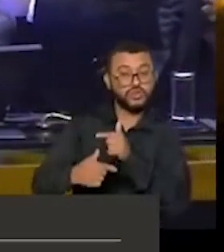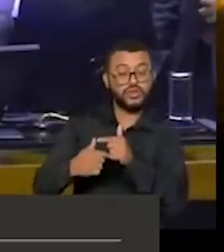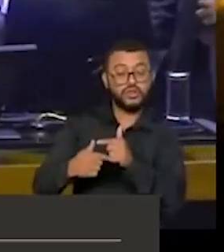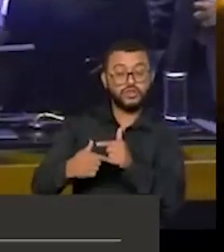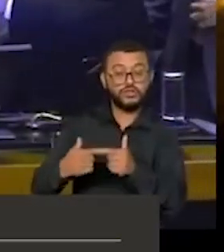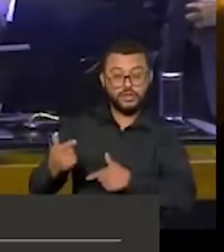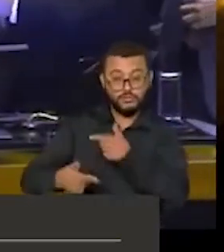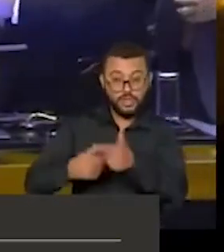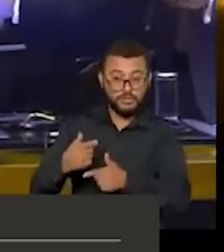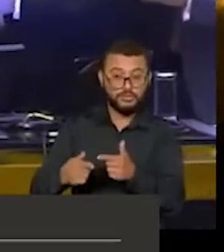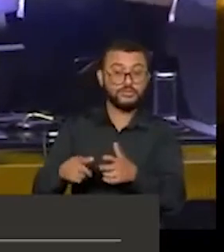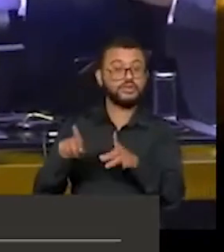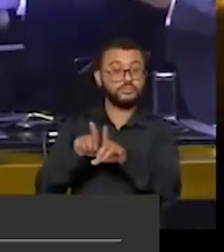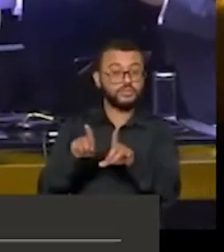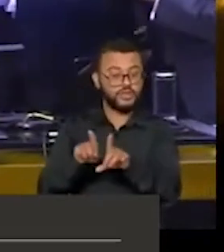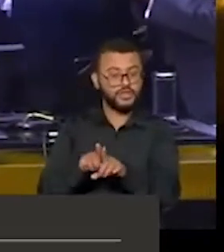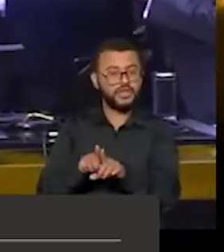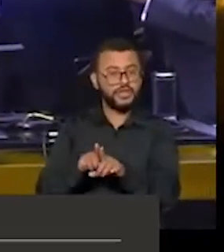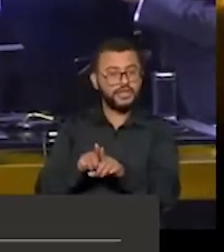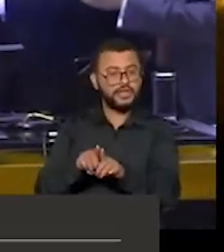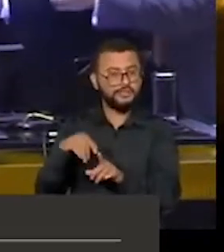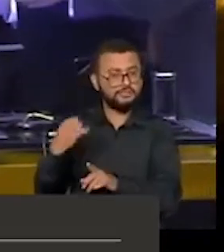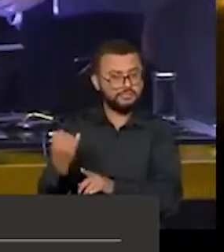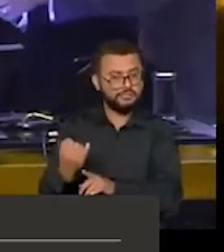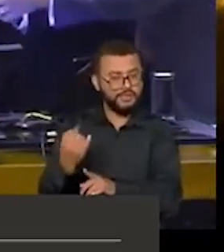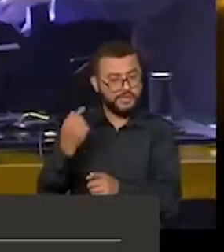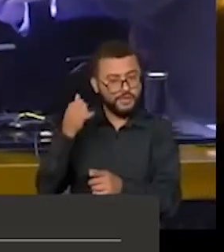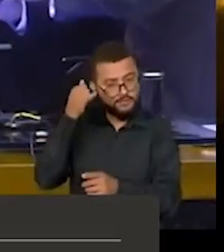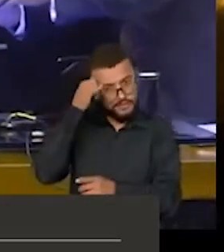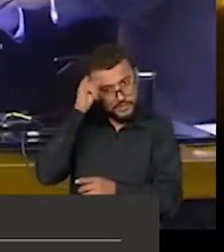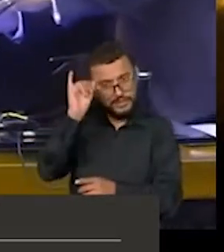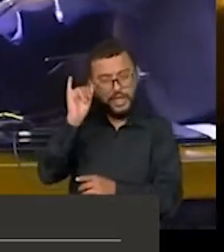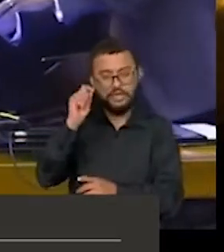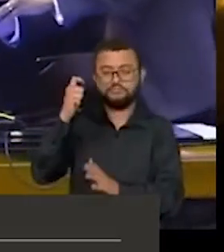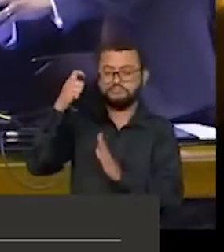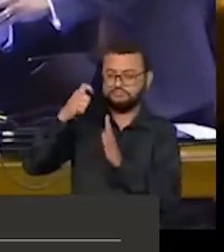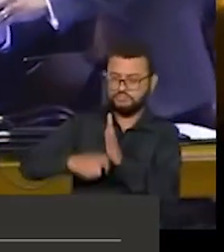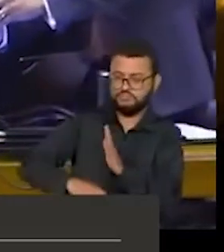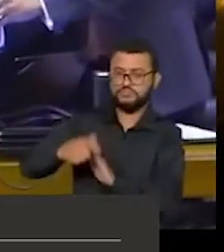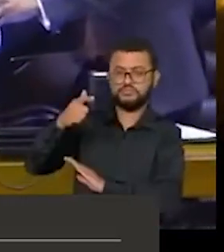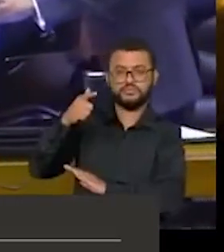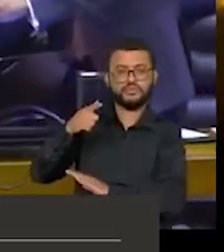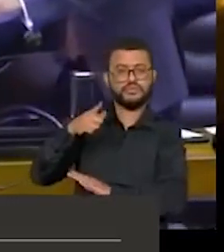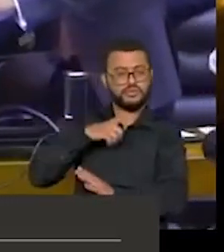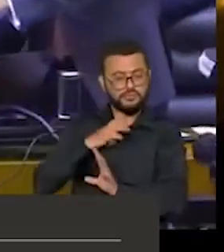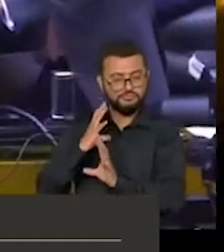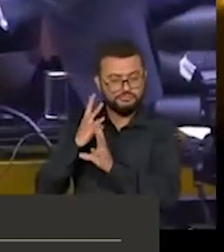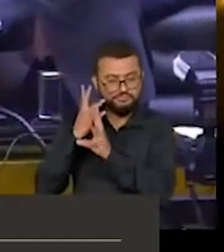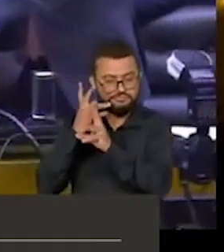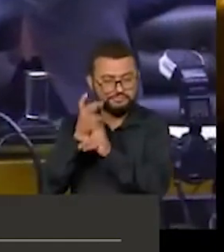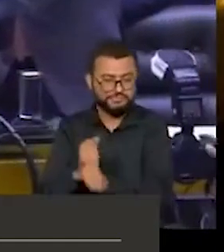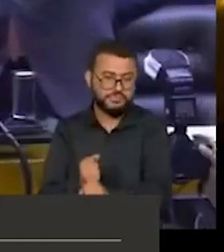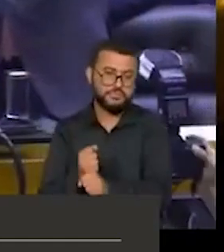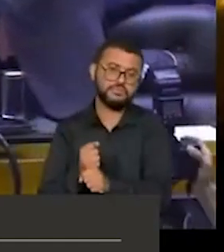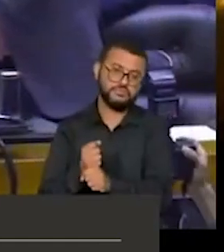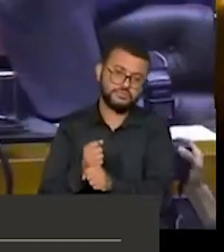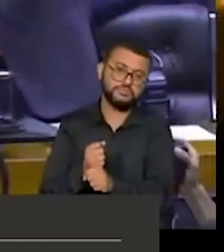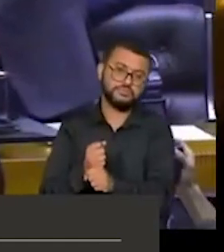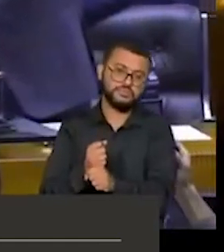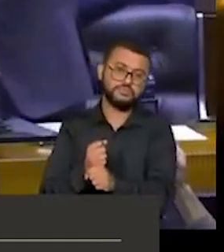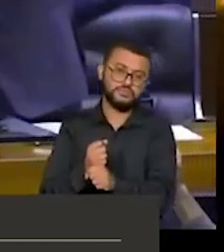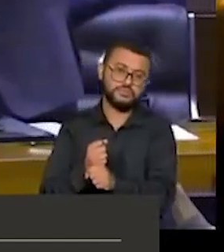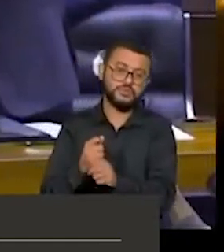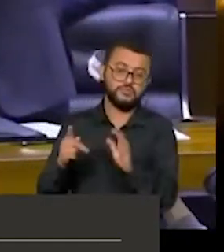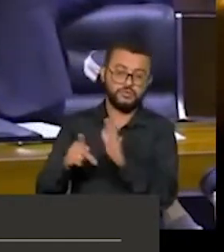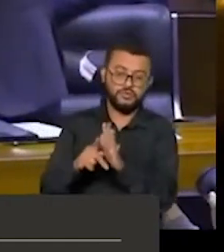tributária brasileira durar 100 anos você vai ficar 100 anos beneficiando aquela região é tão ilógico eu vou repetir a expressão é tão